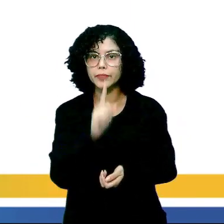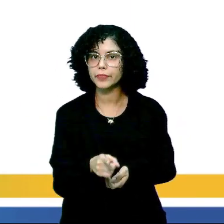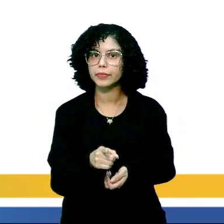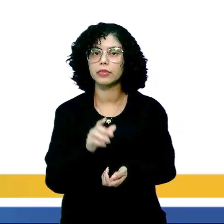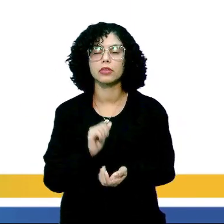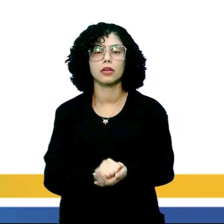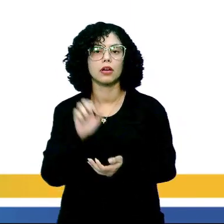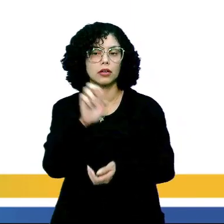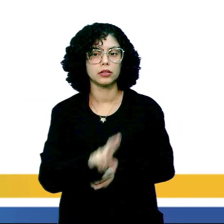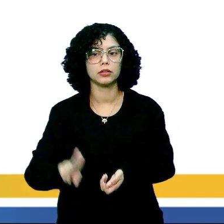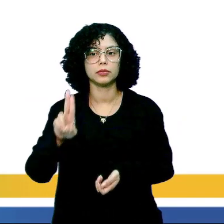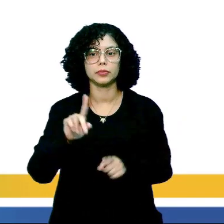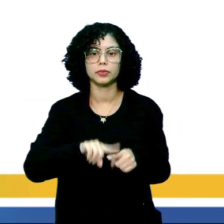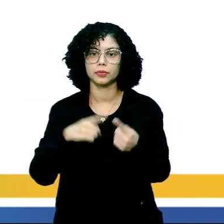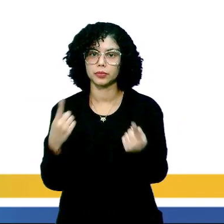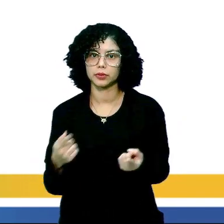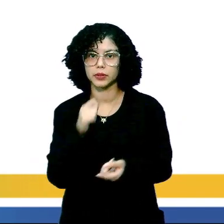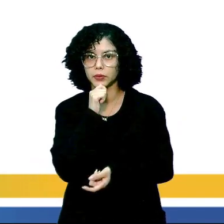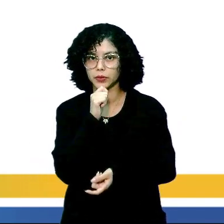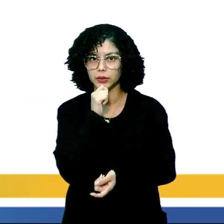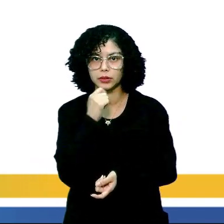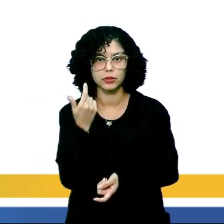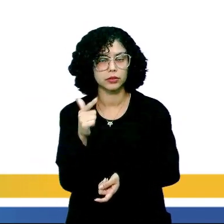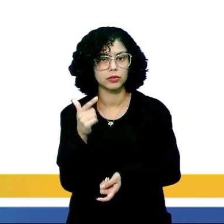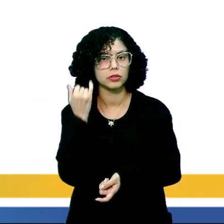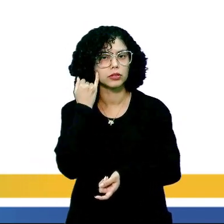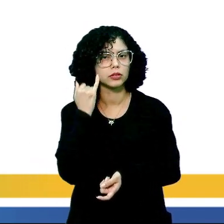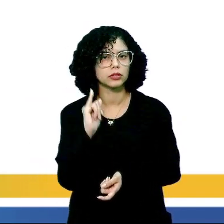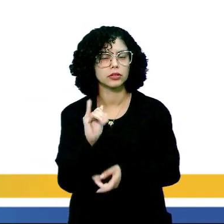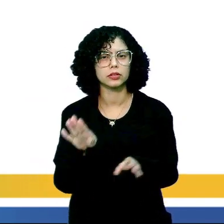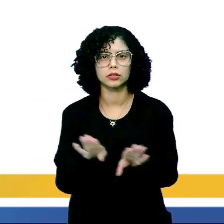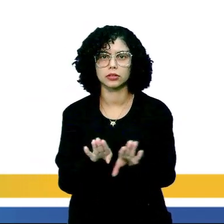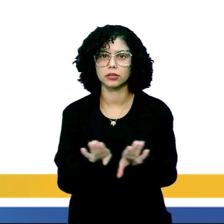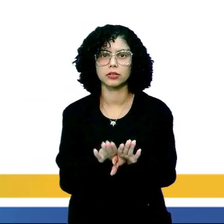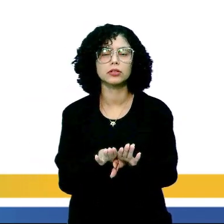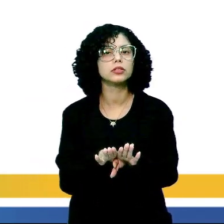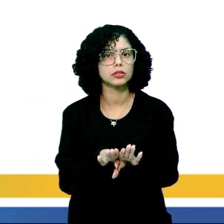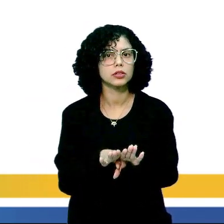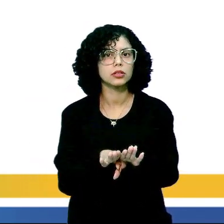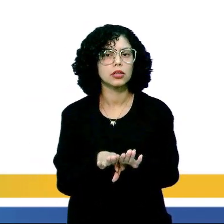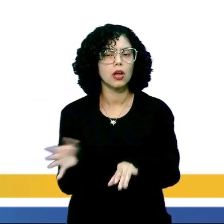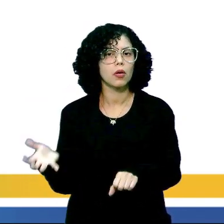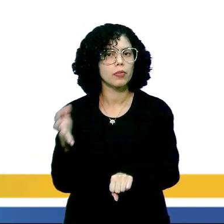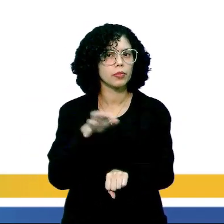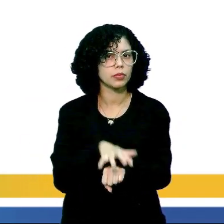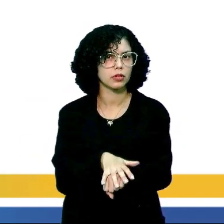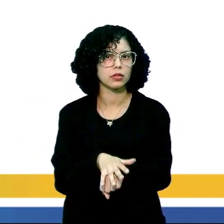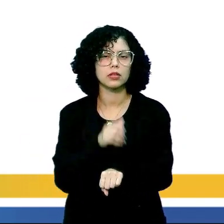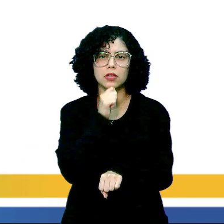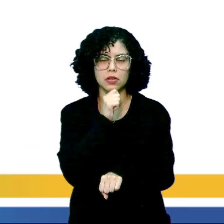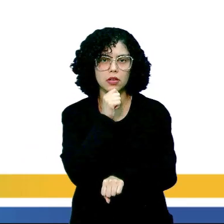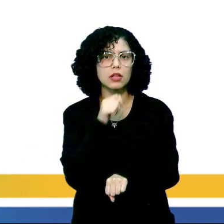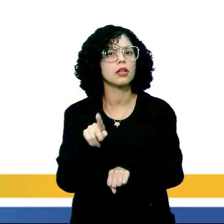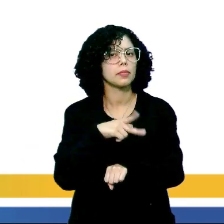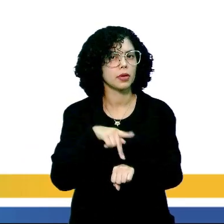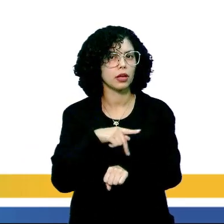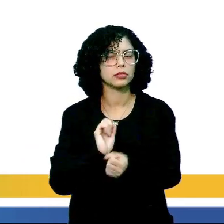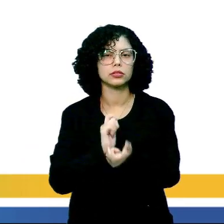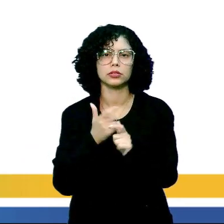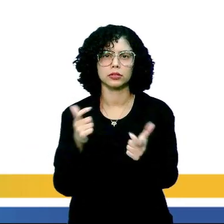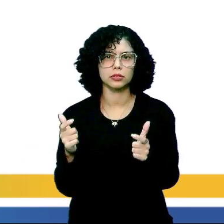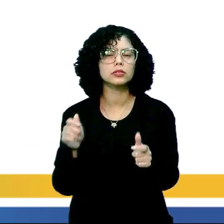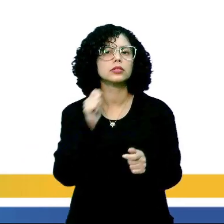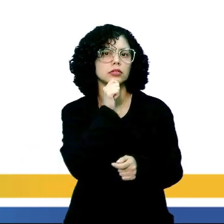europeu acontecesse, mas eles ainda não tinham aquela ideia de tornar a colônia um país